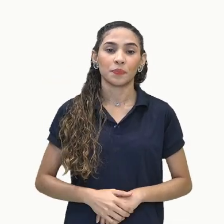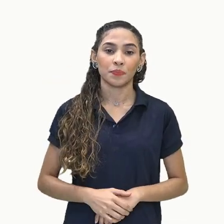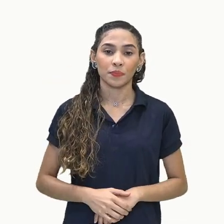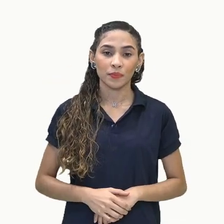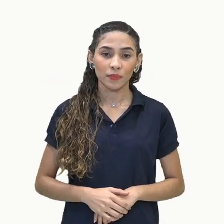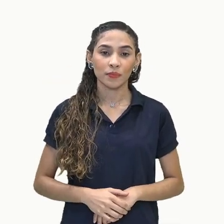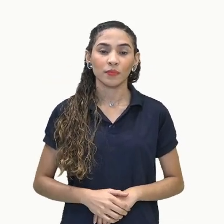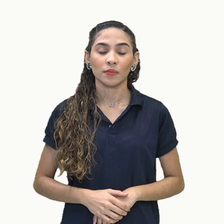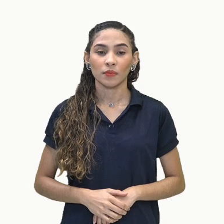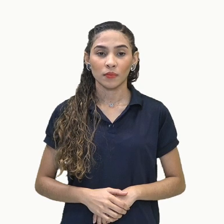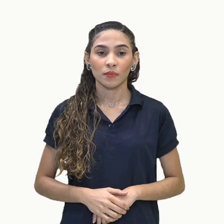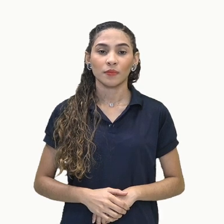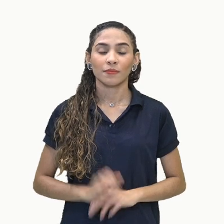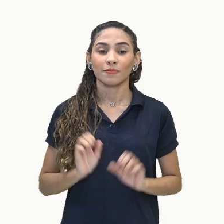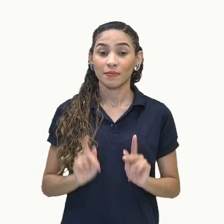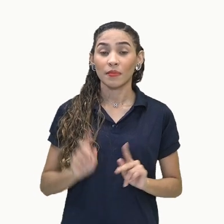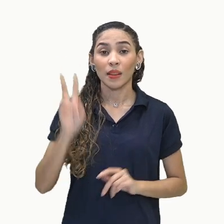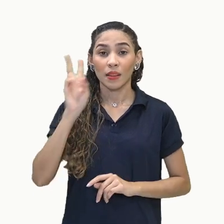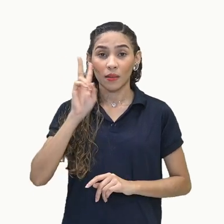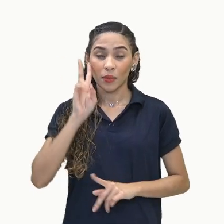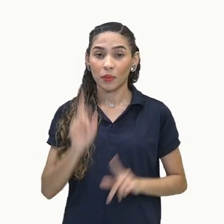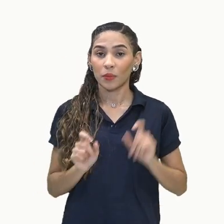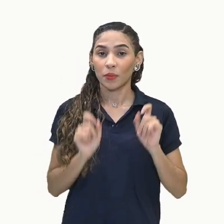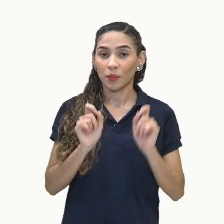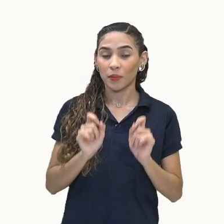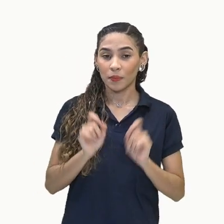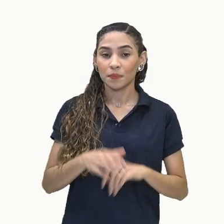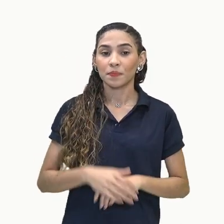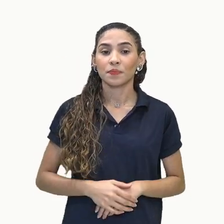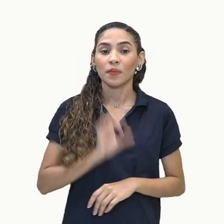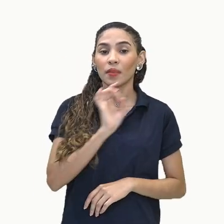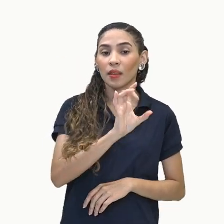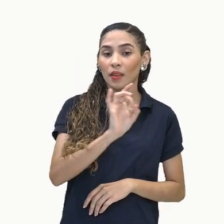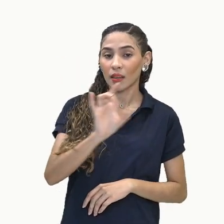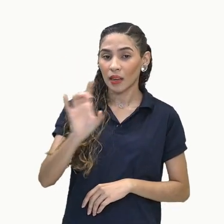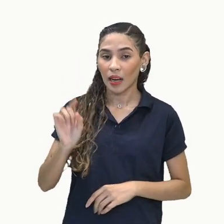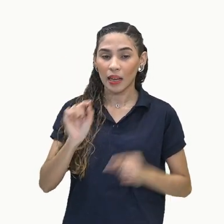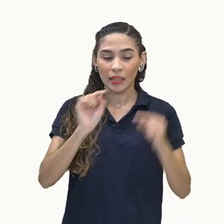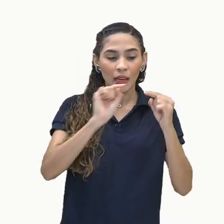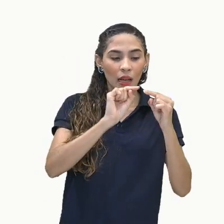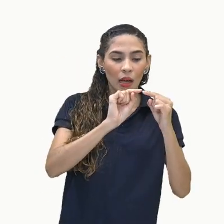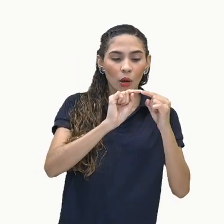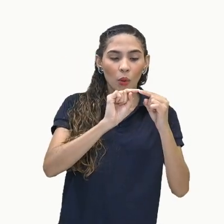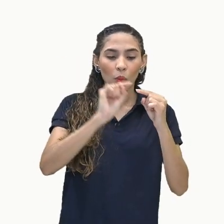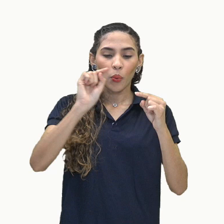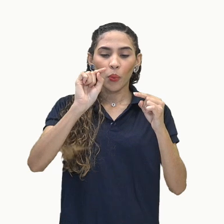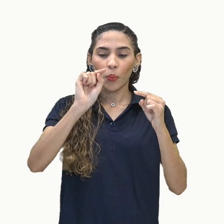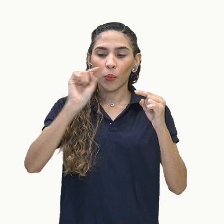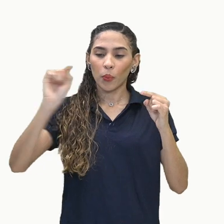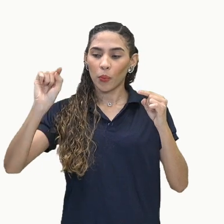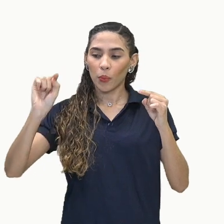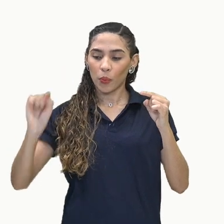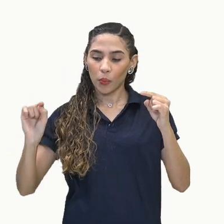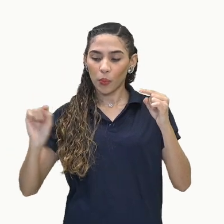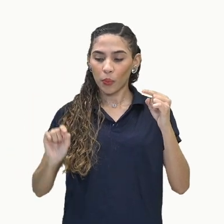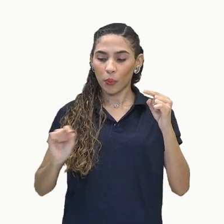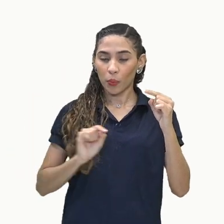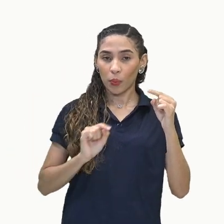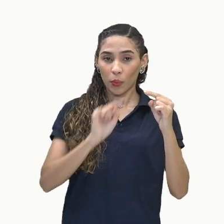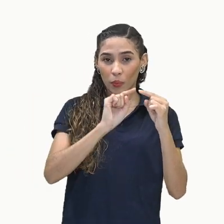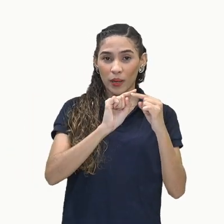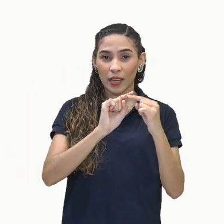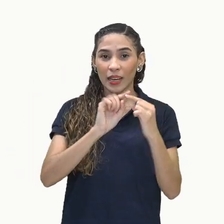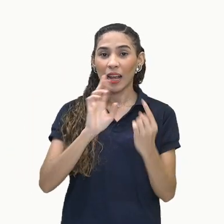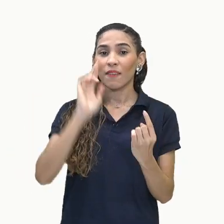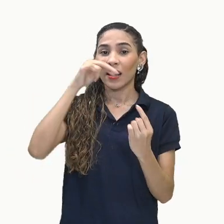6. Tá bom? Lembrando que cada linhazinha dessa reta é um lado,